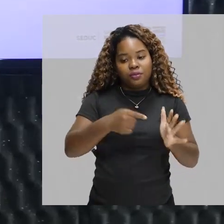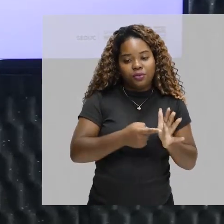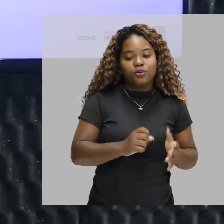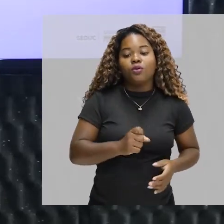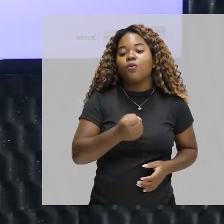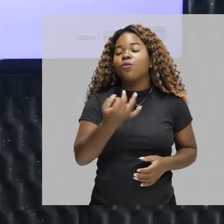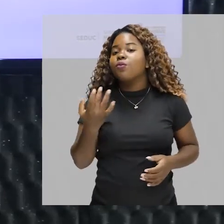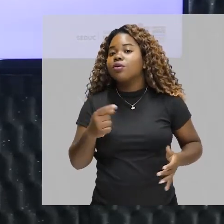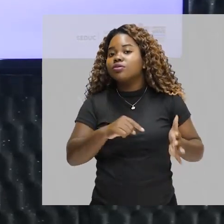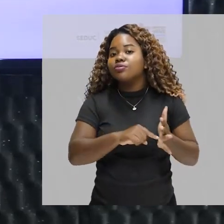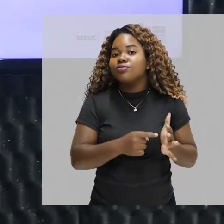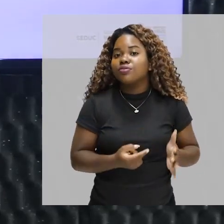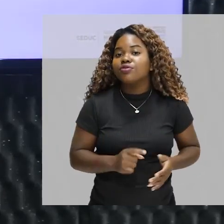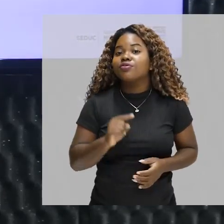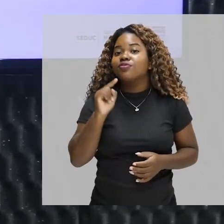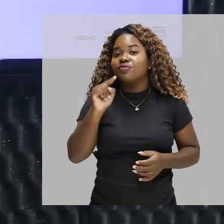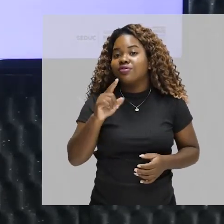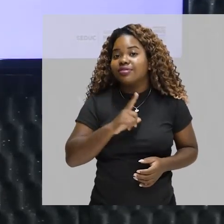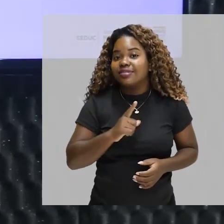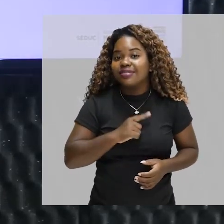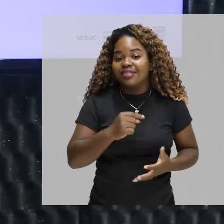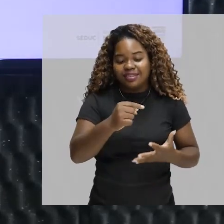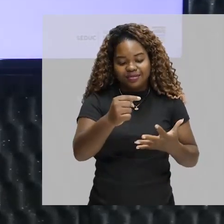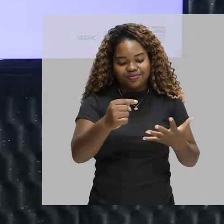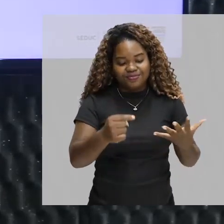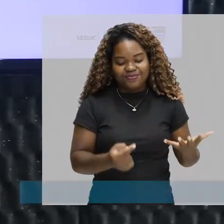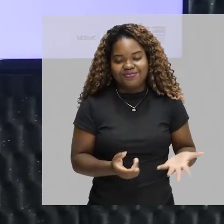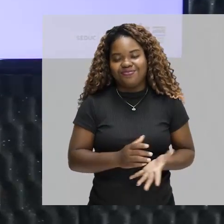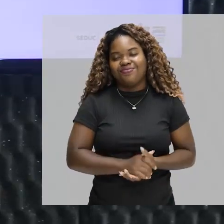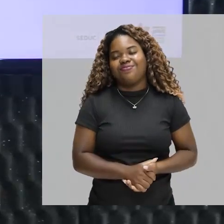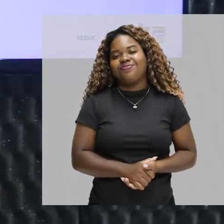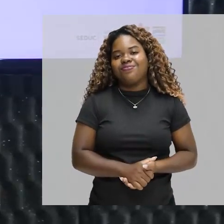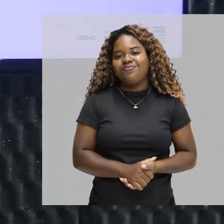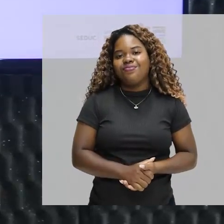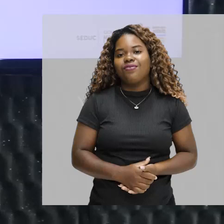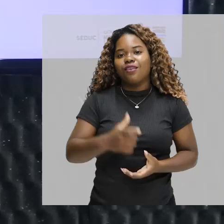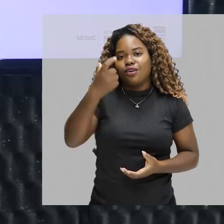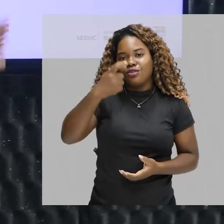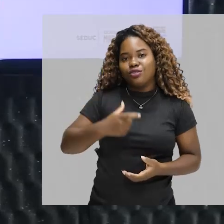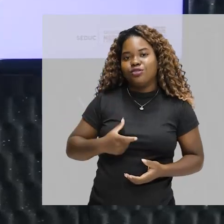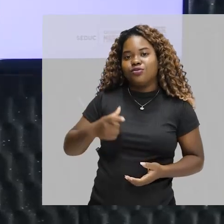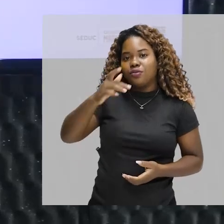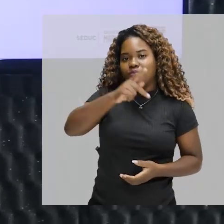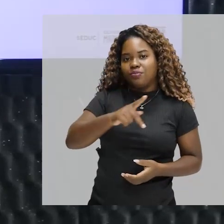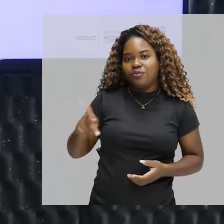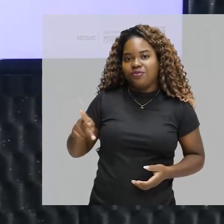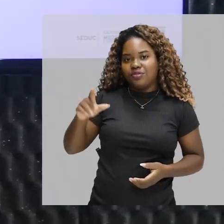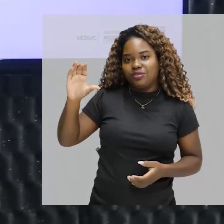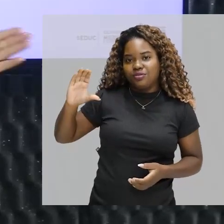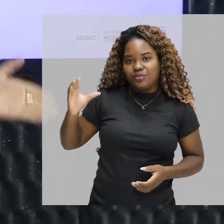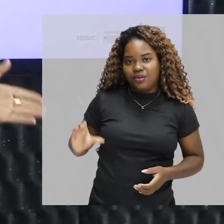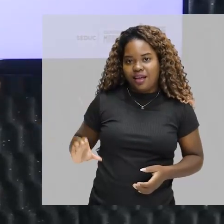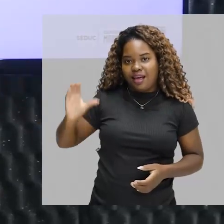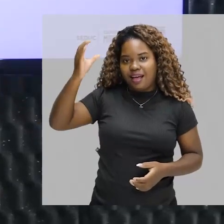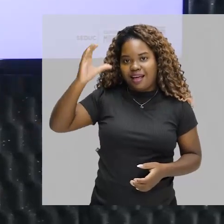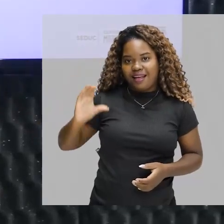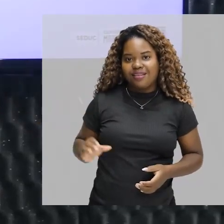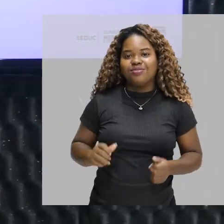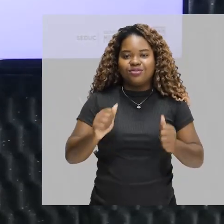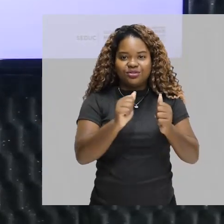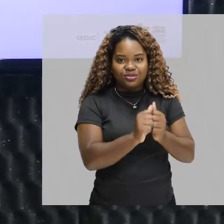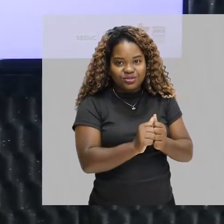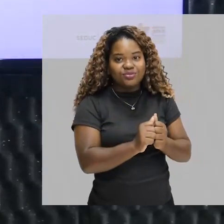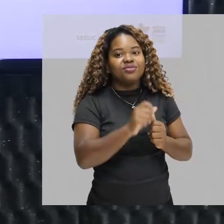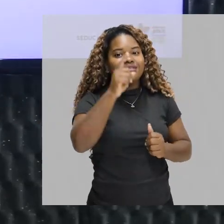já aumentaram aí nessa contagem de vocês? Sou a professora Cacau Sotero, este é o programa Fique em Casa Aprendendo. Aqui é a Deus